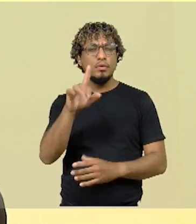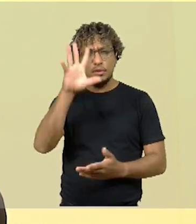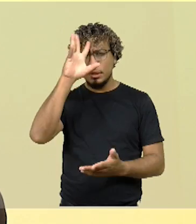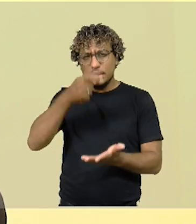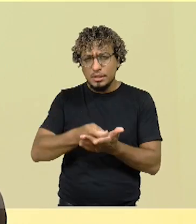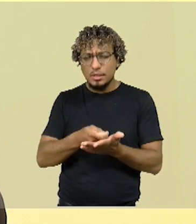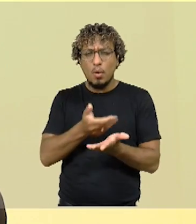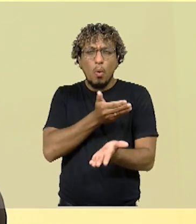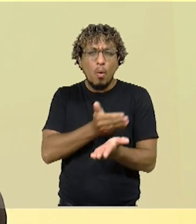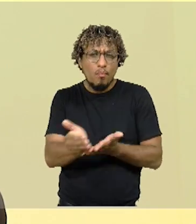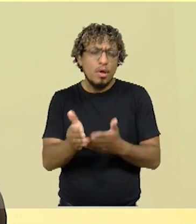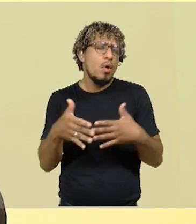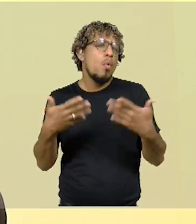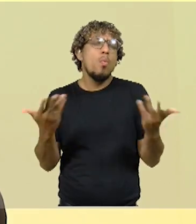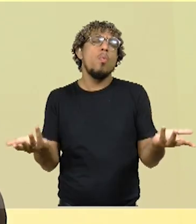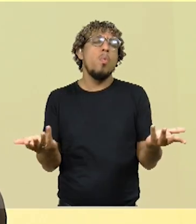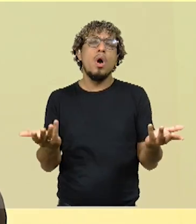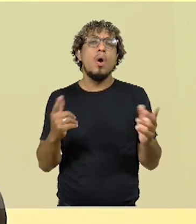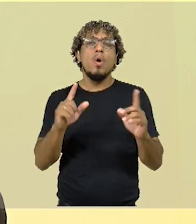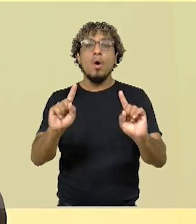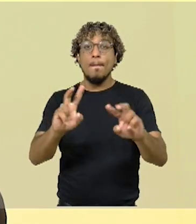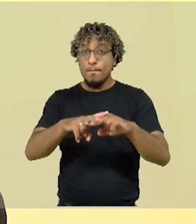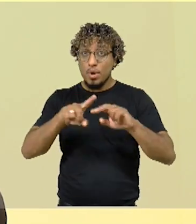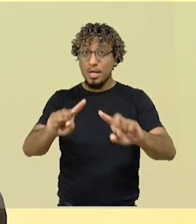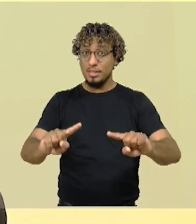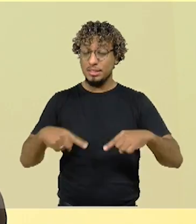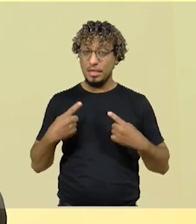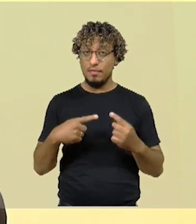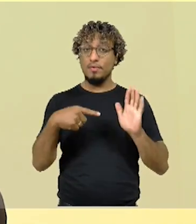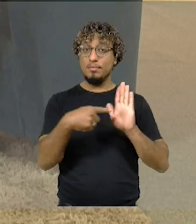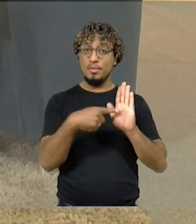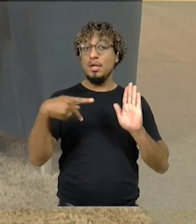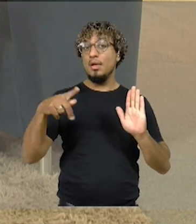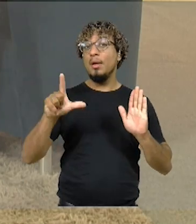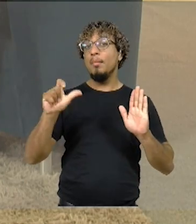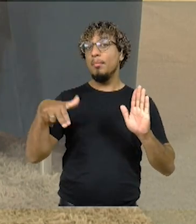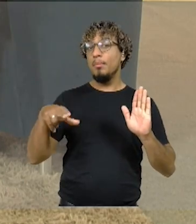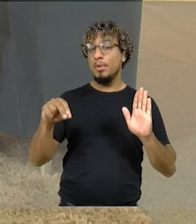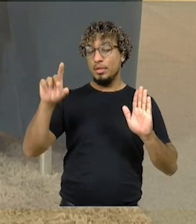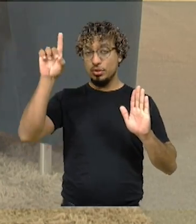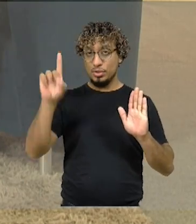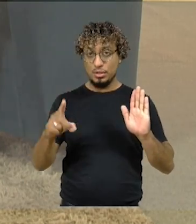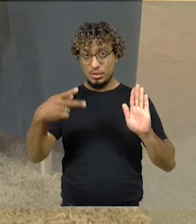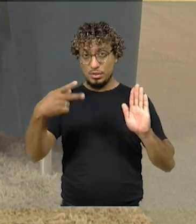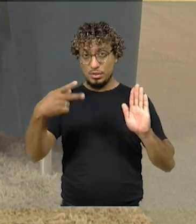é satisfatória, né? Nós defendemos, inclusive, uma empresa de limpeza própria, uma reativação de uma empresa de limpeza própria,